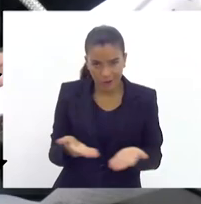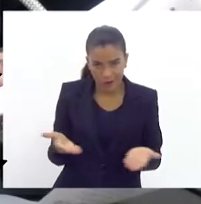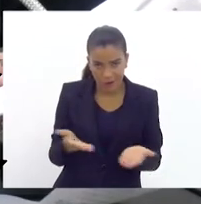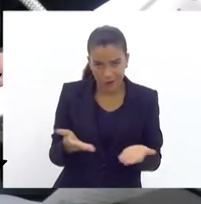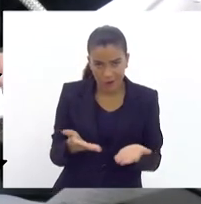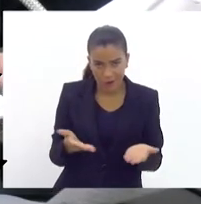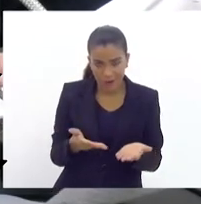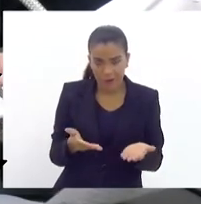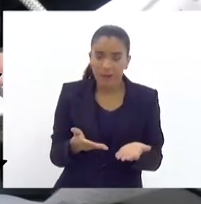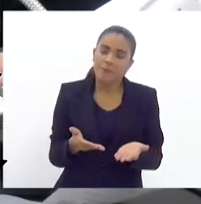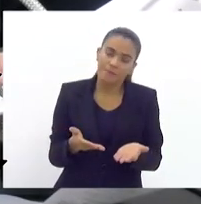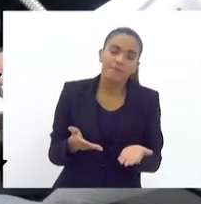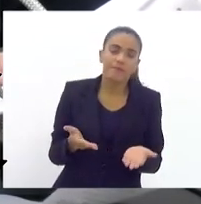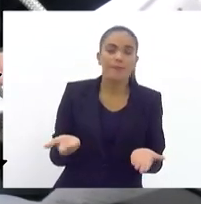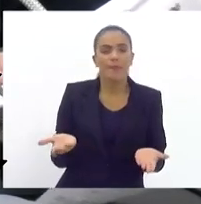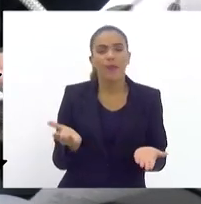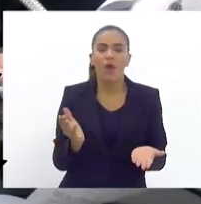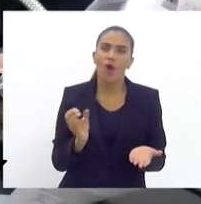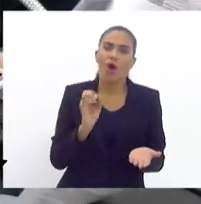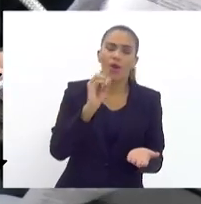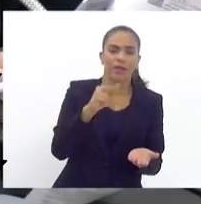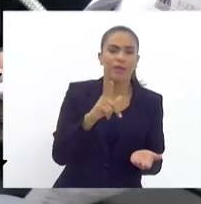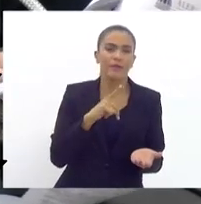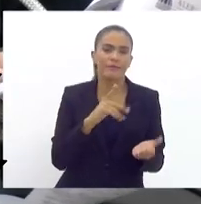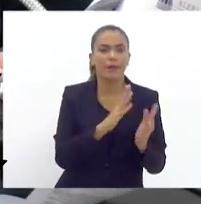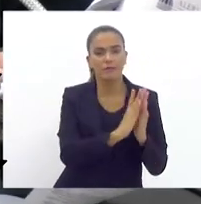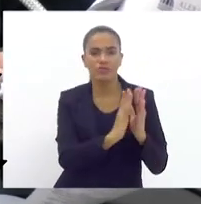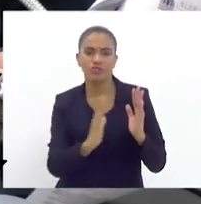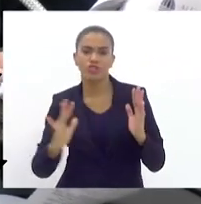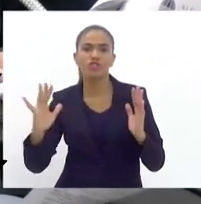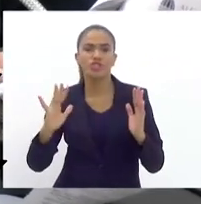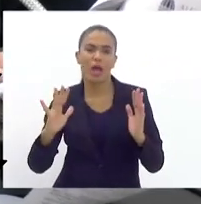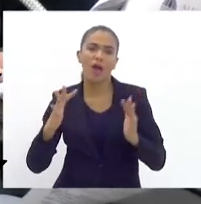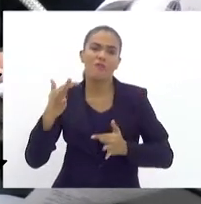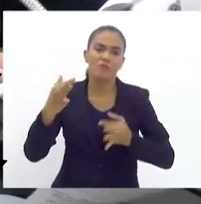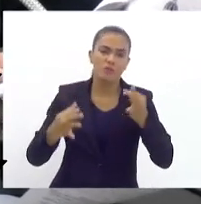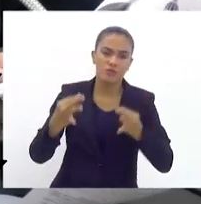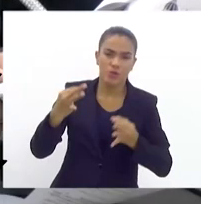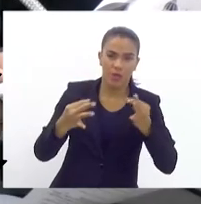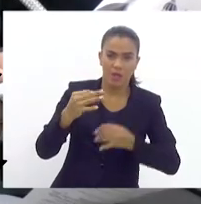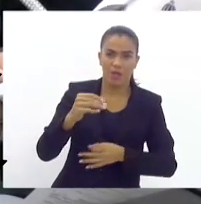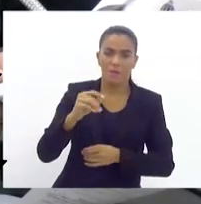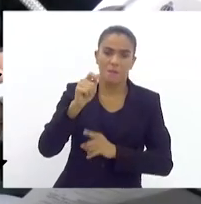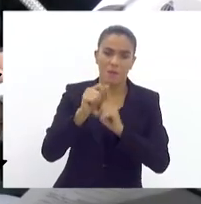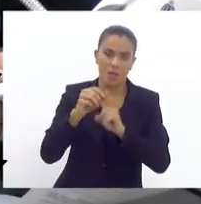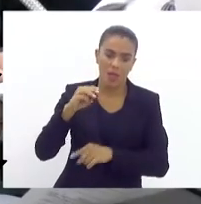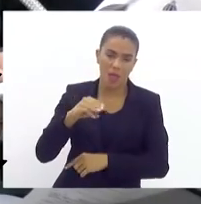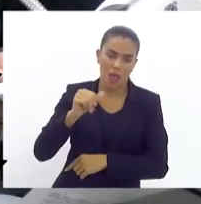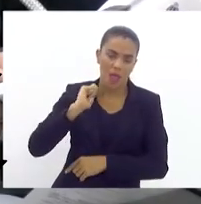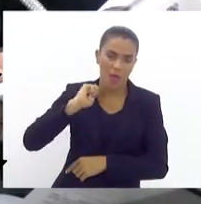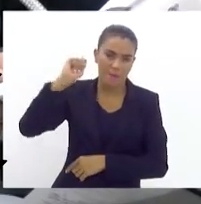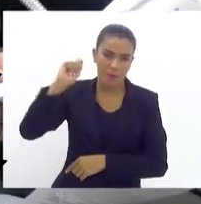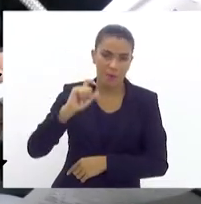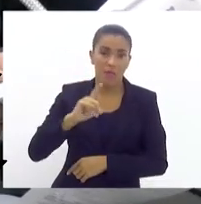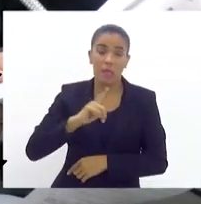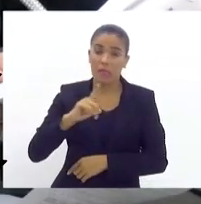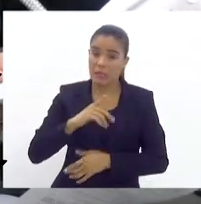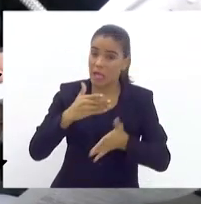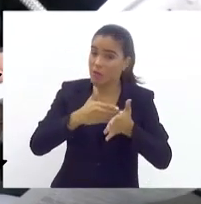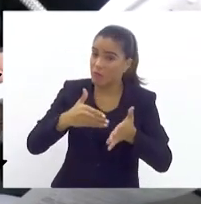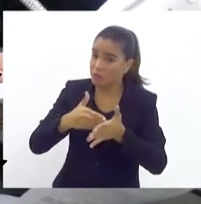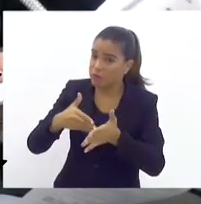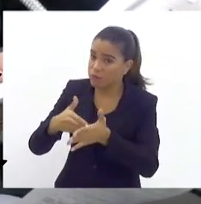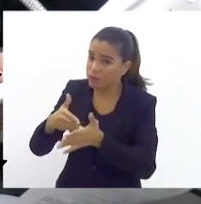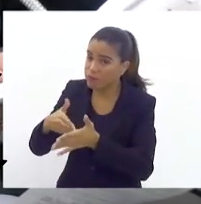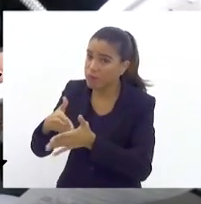ela, embora tenha sido transitada e julgada em abril, houve um intenso debate, houve embargos infringentes